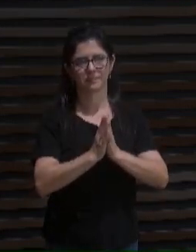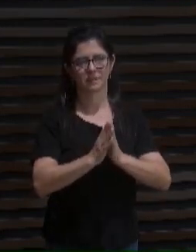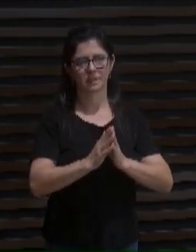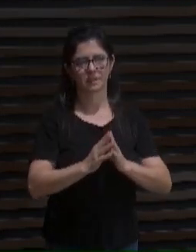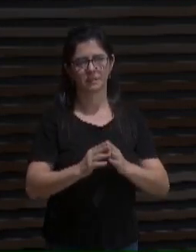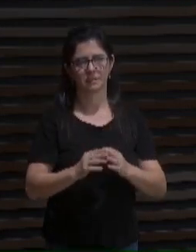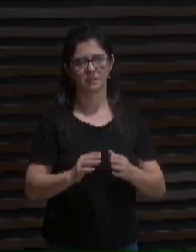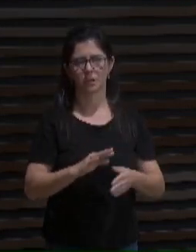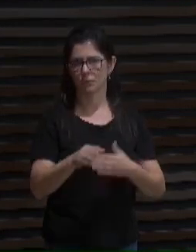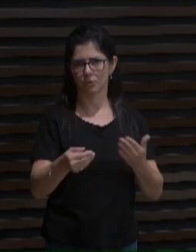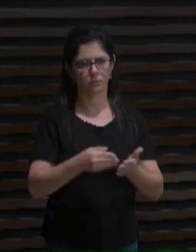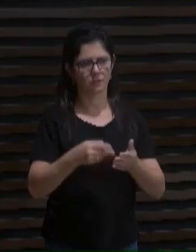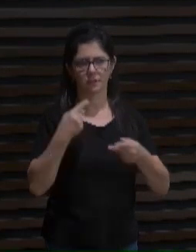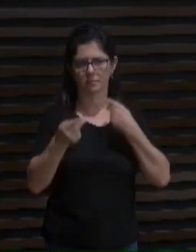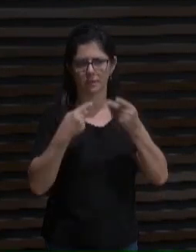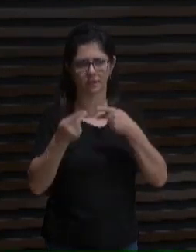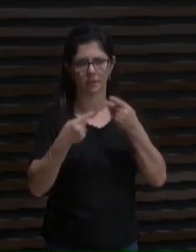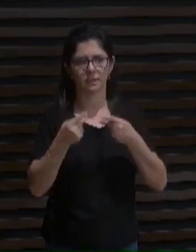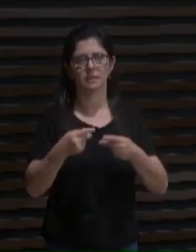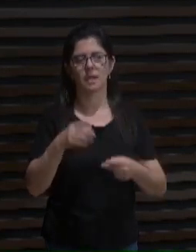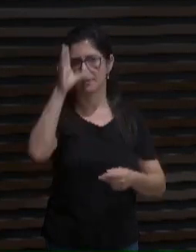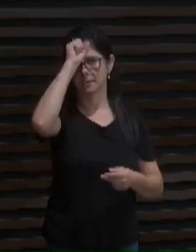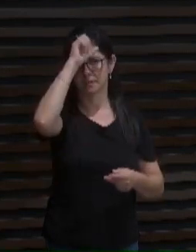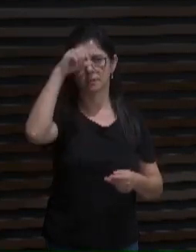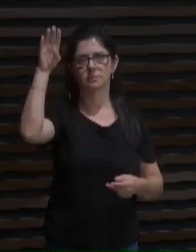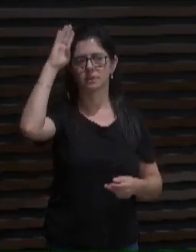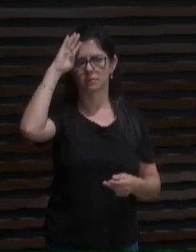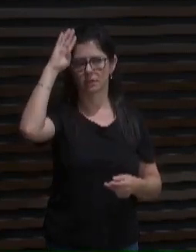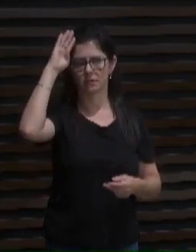aqui na quarta-feira. Então, é um estudo que foi feito a várias mãos, tá?